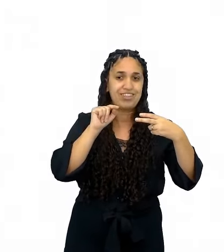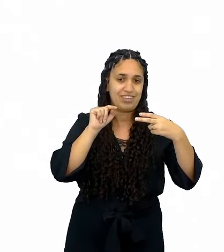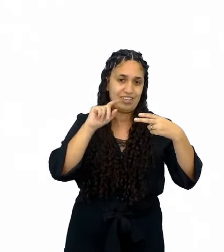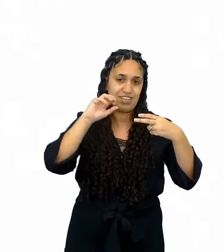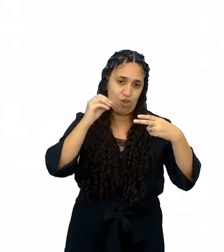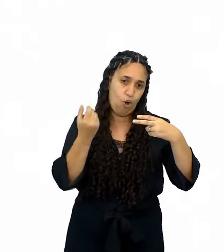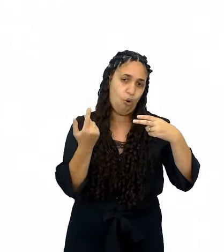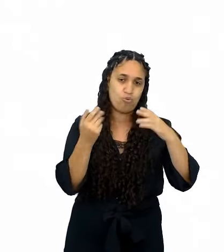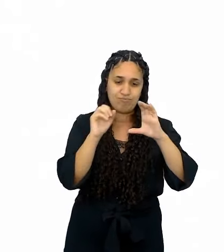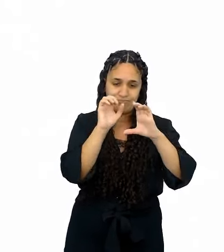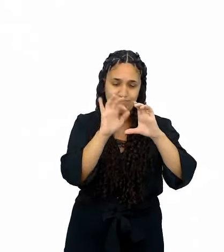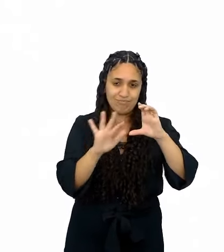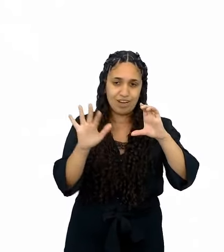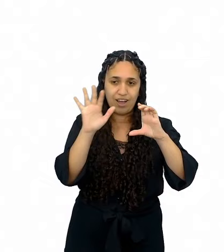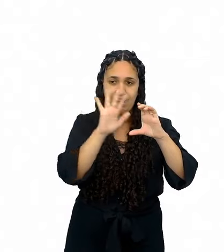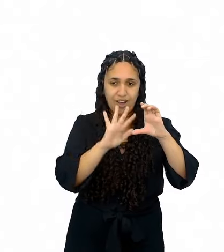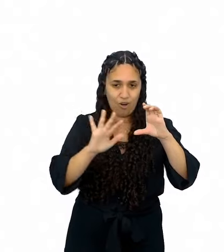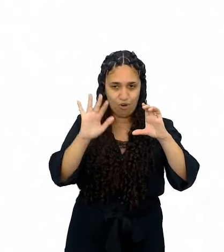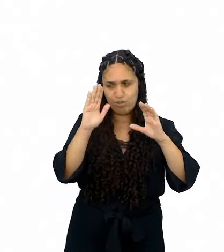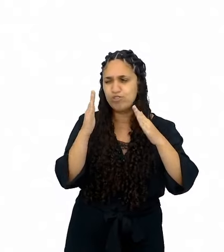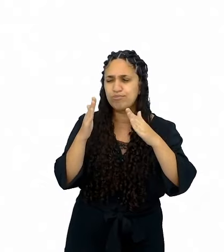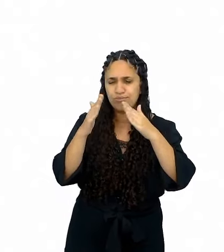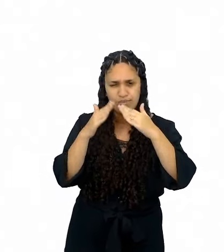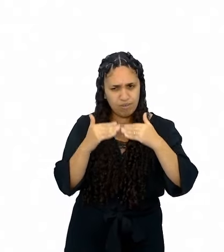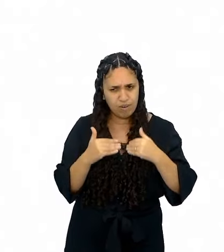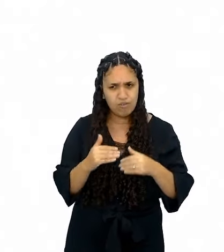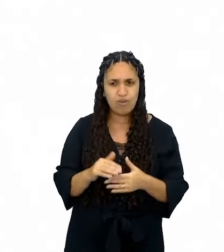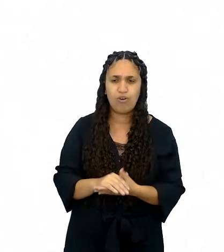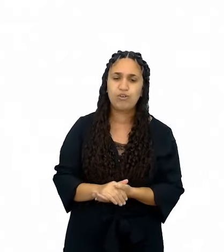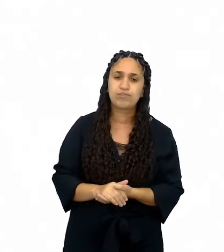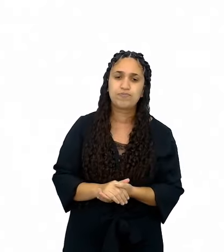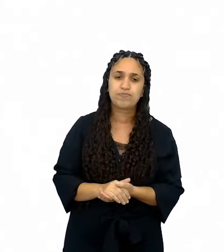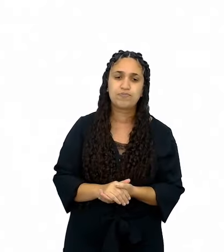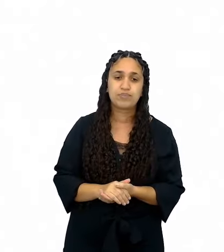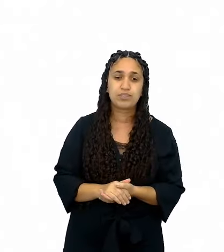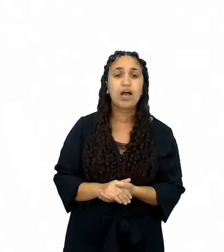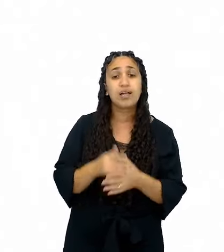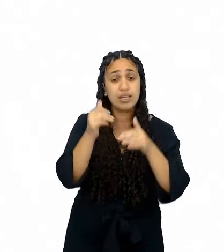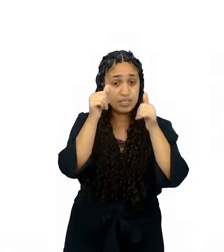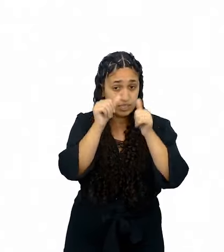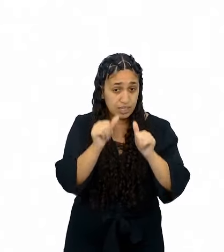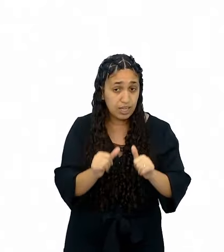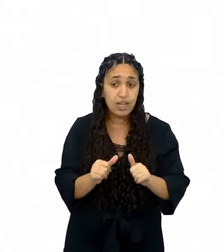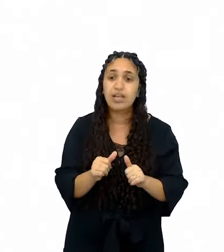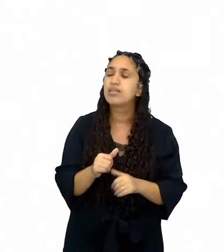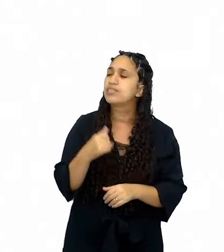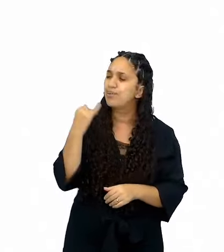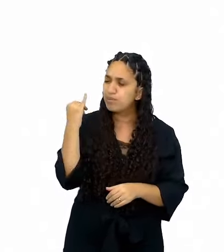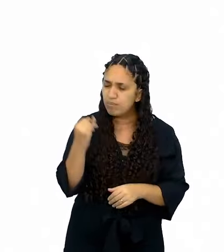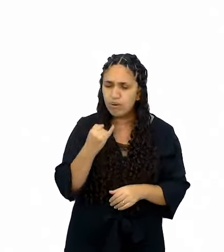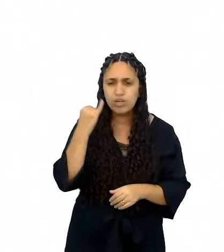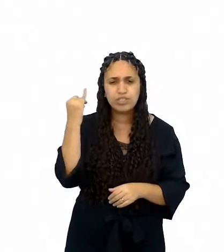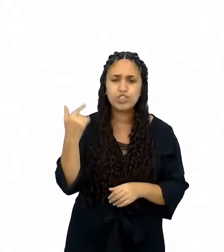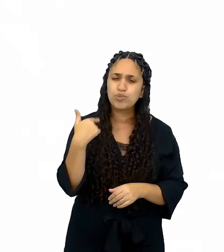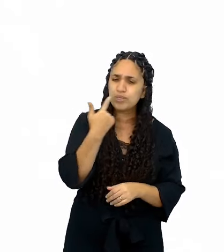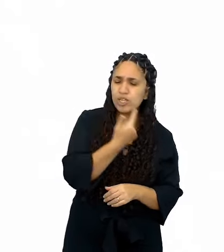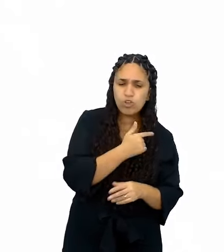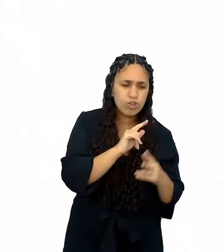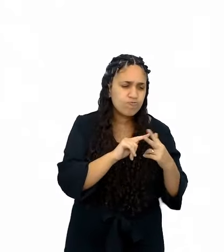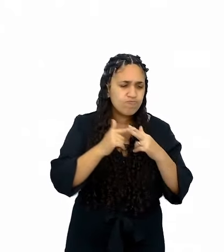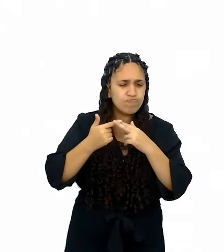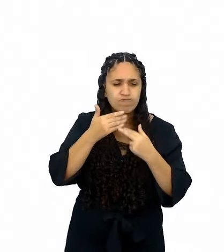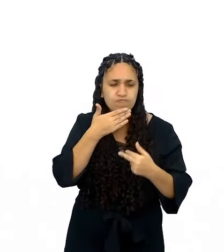que possamos aprimorar o nosso trabalho. Aqui nós temos a bibliografia que nos